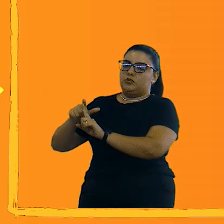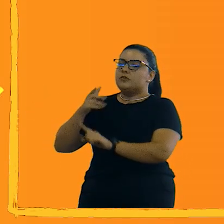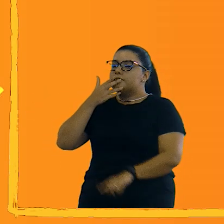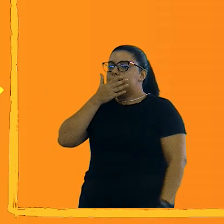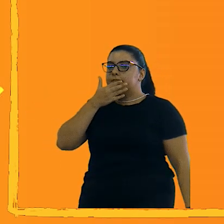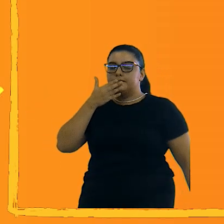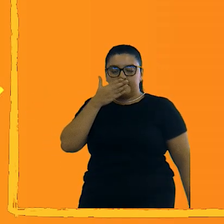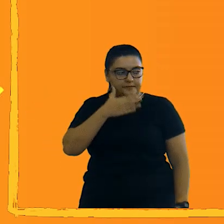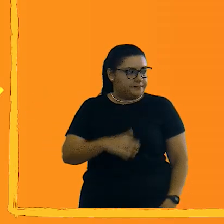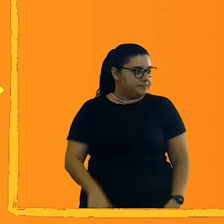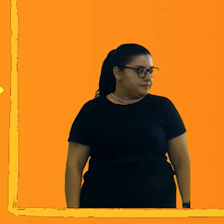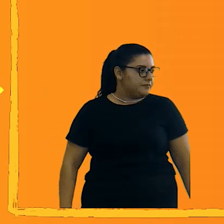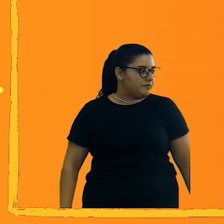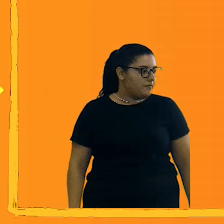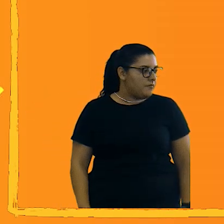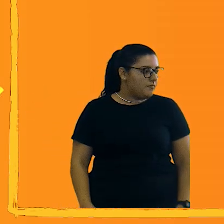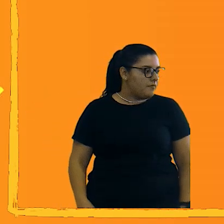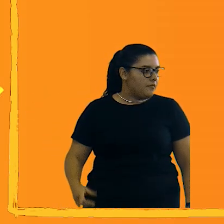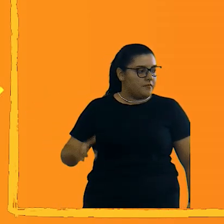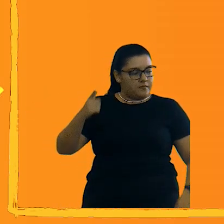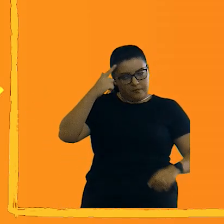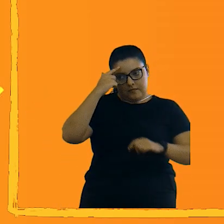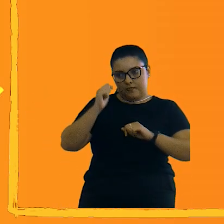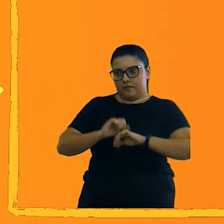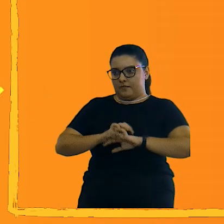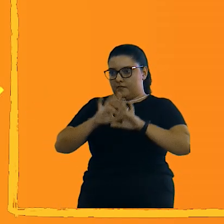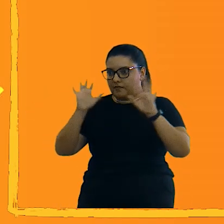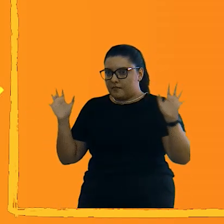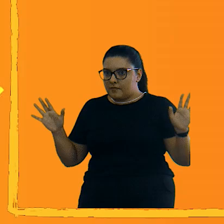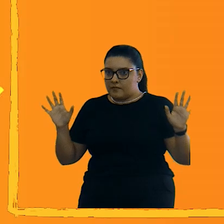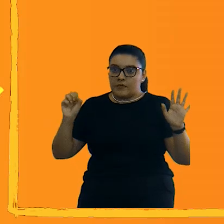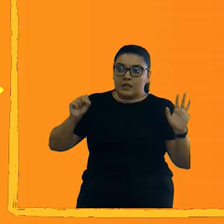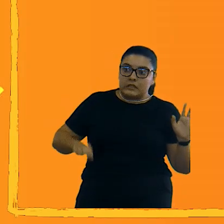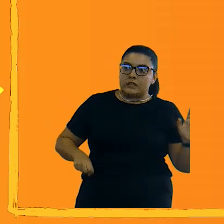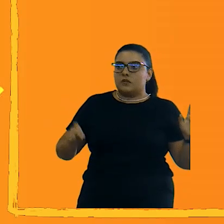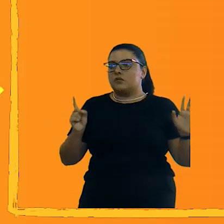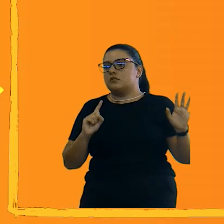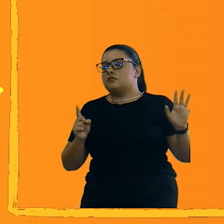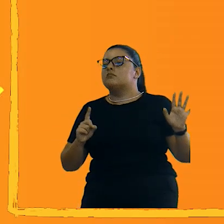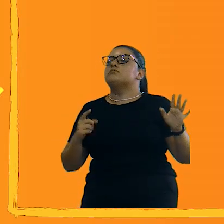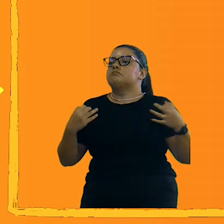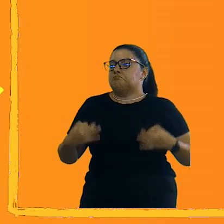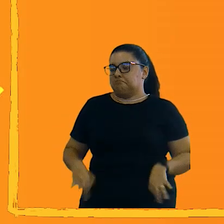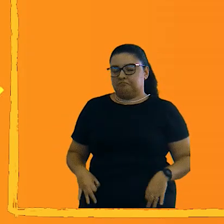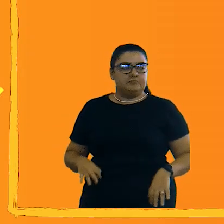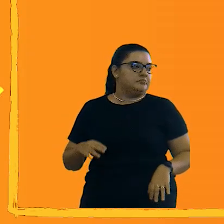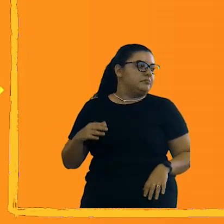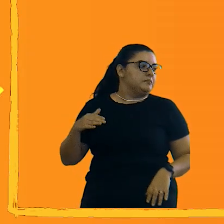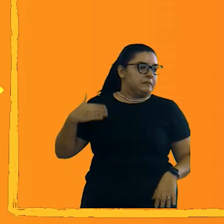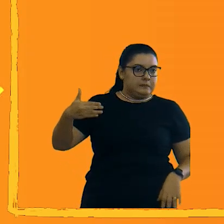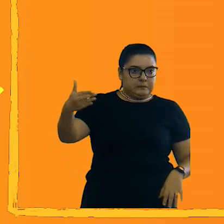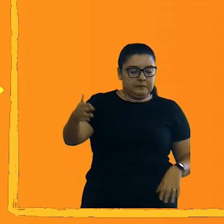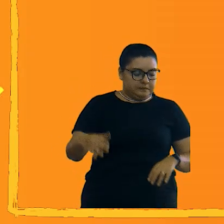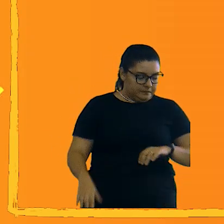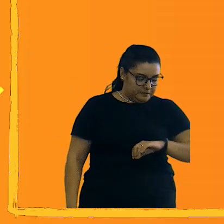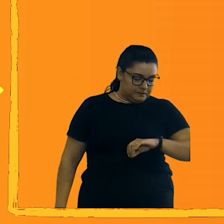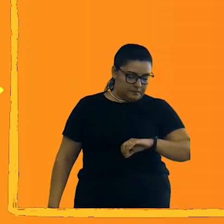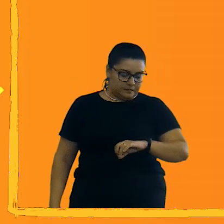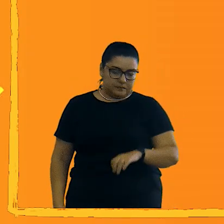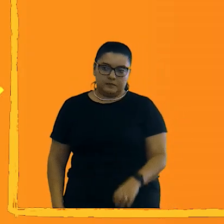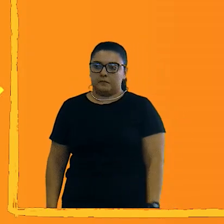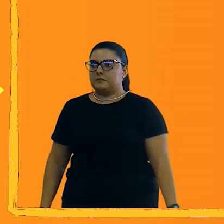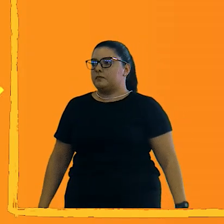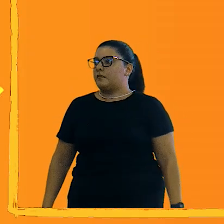sogra senhores Deu para entender sim ou não Sim show Bora lá